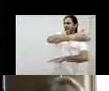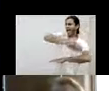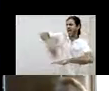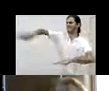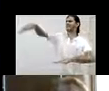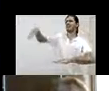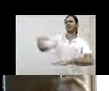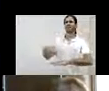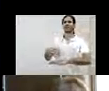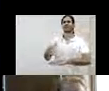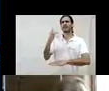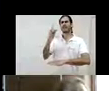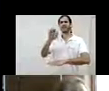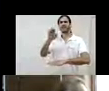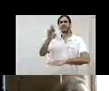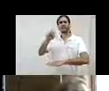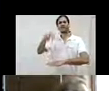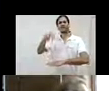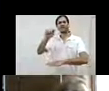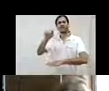de Oliveira Larku, rua,